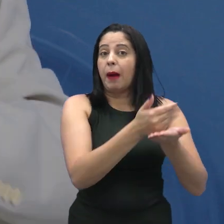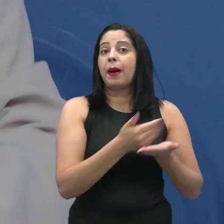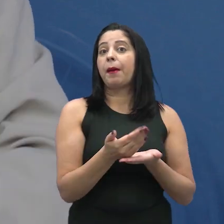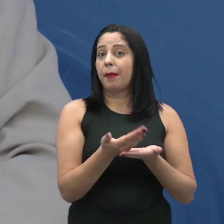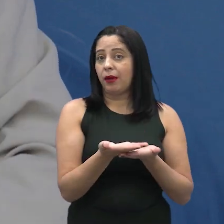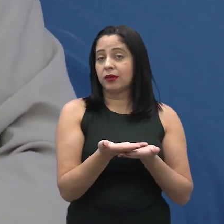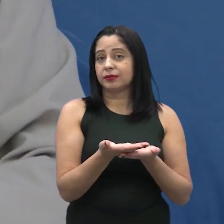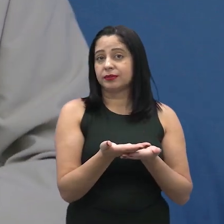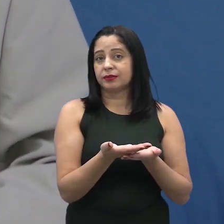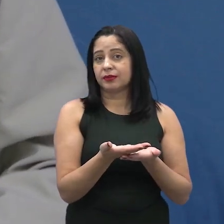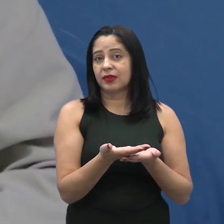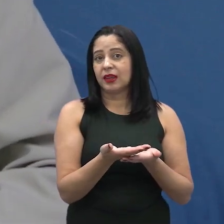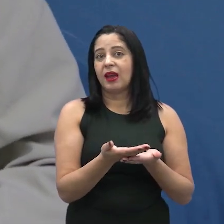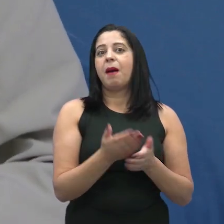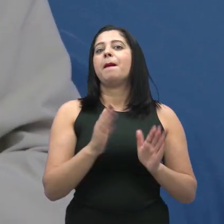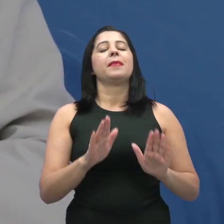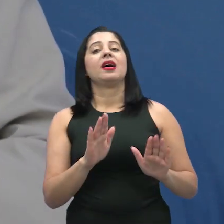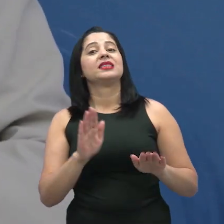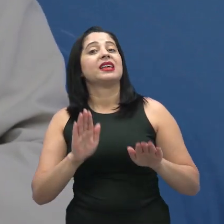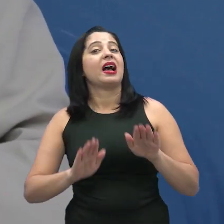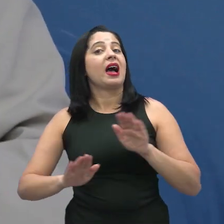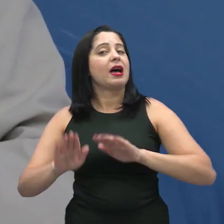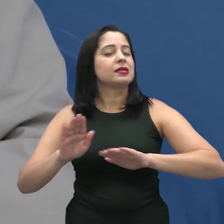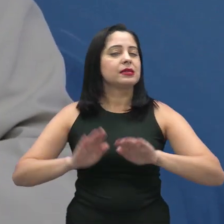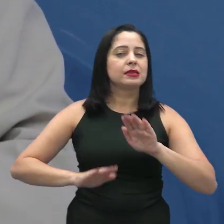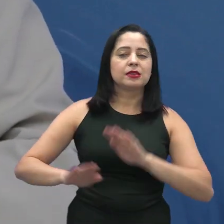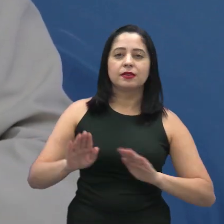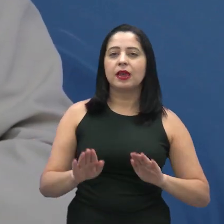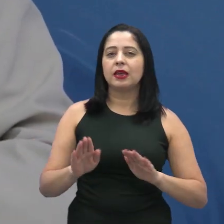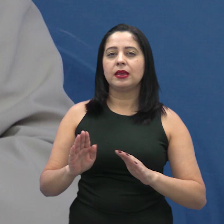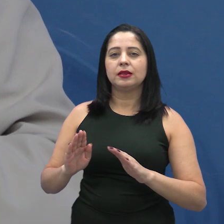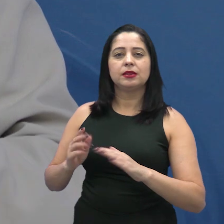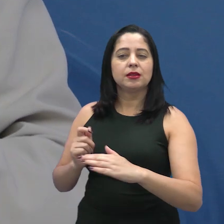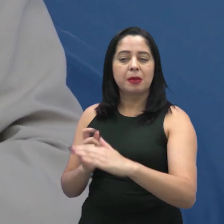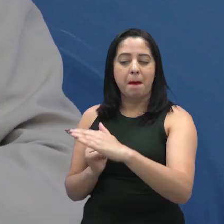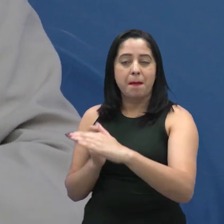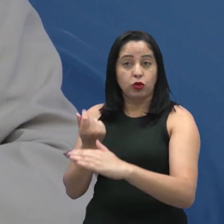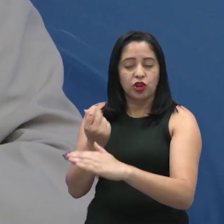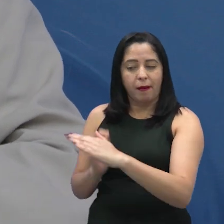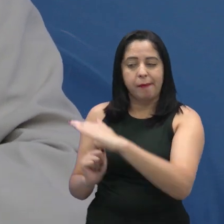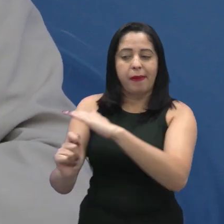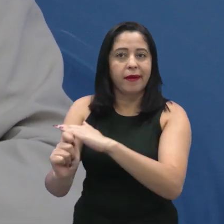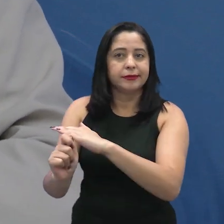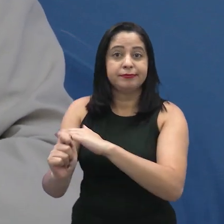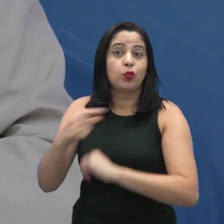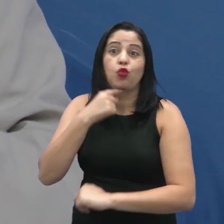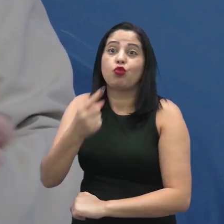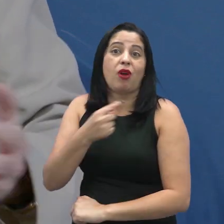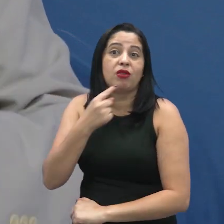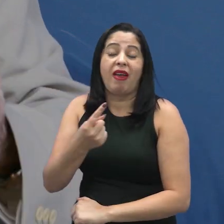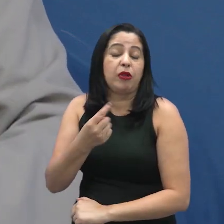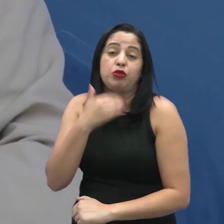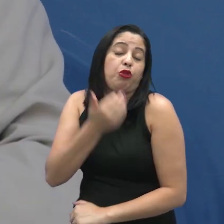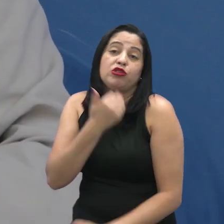nem sempre os recursos necessários para esses financiamentos, eles são suficientes. Por quê?